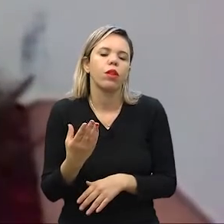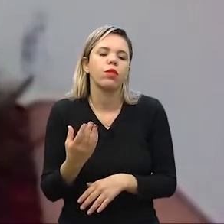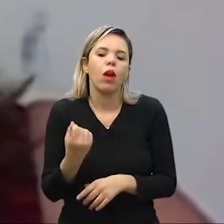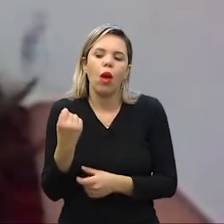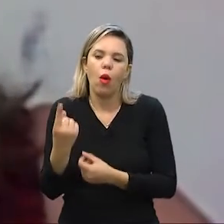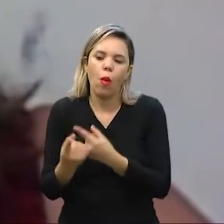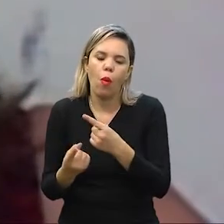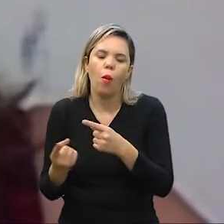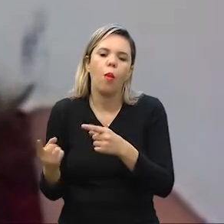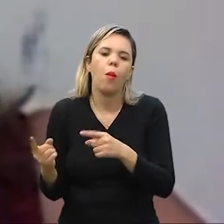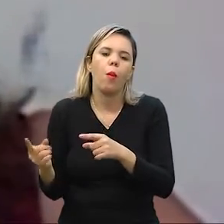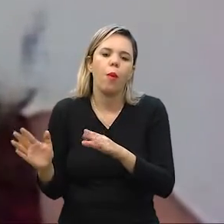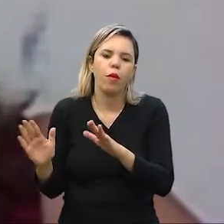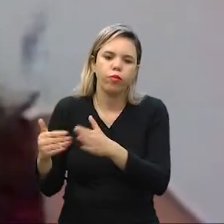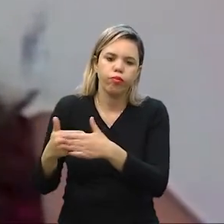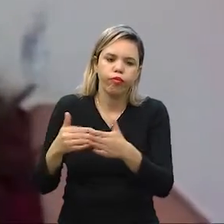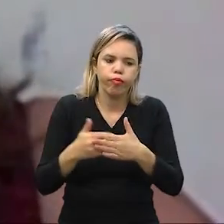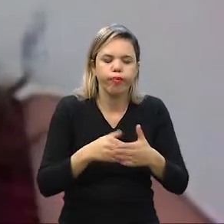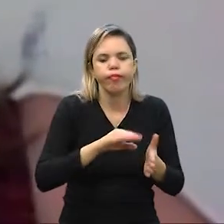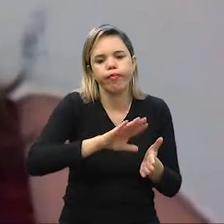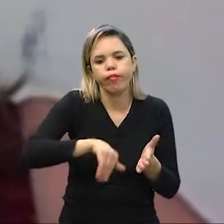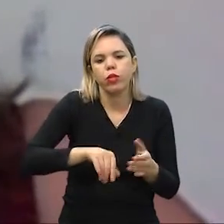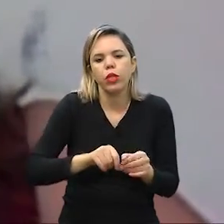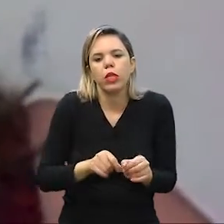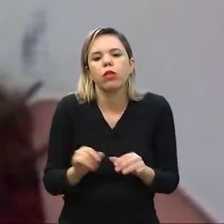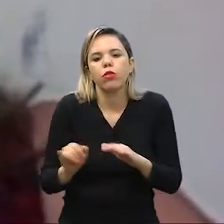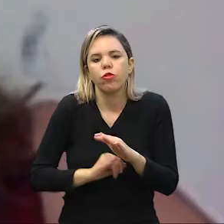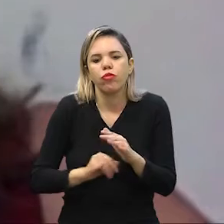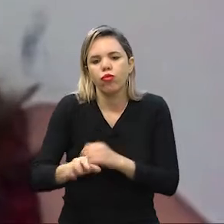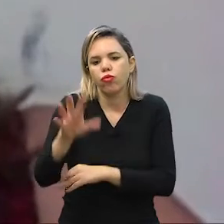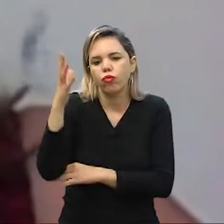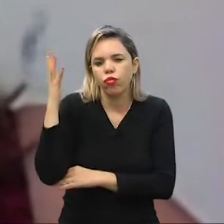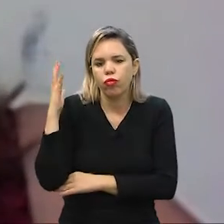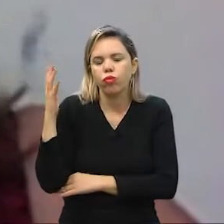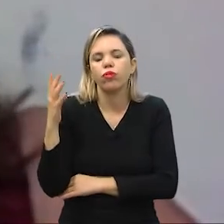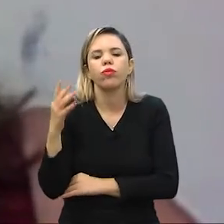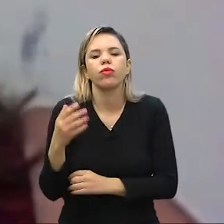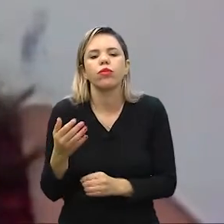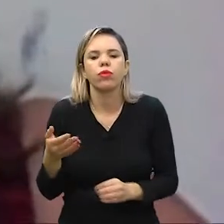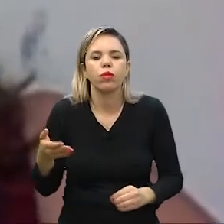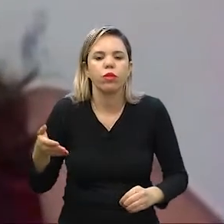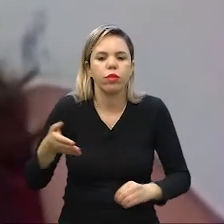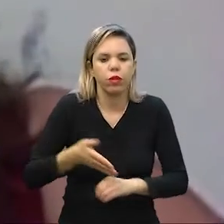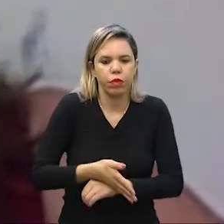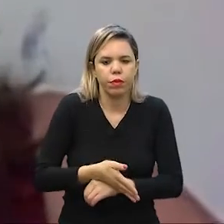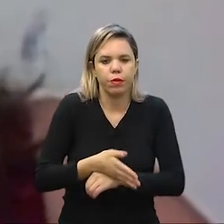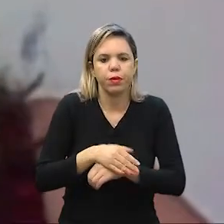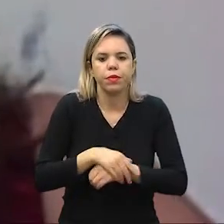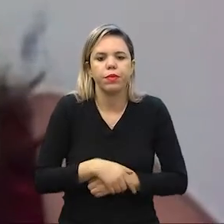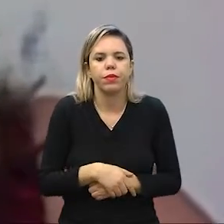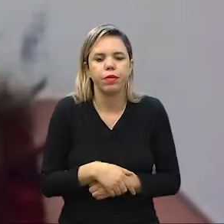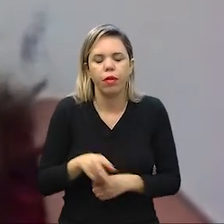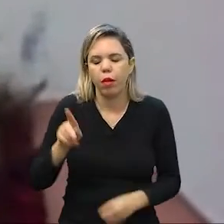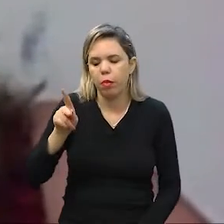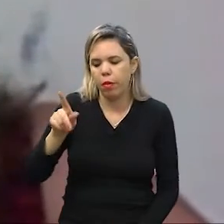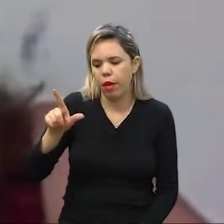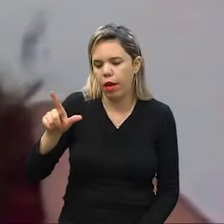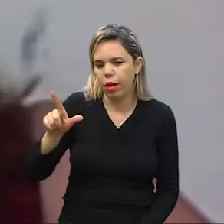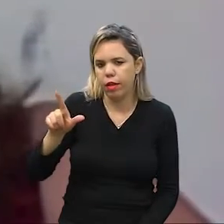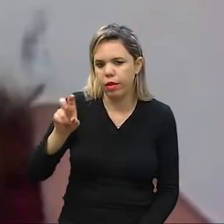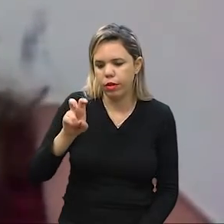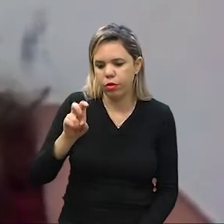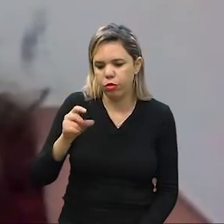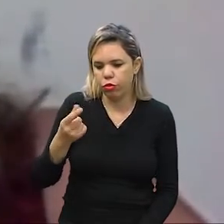e autarquias. O Instituto Florestal entrou para o PL